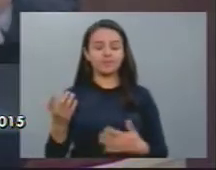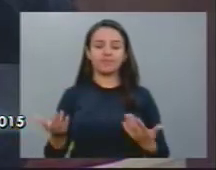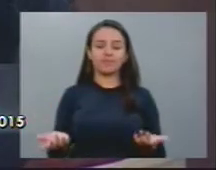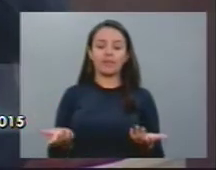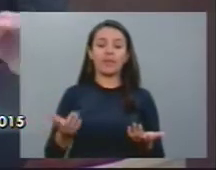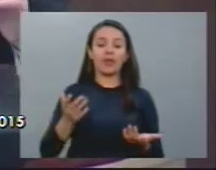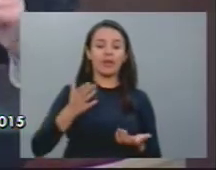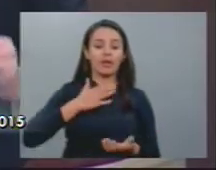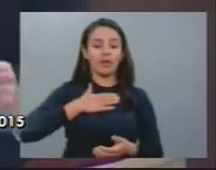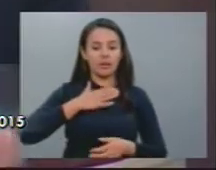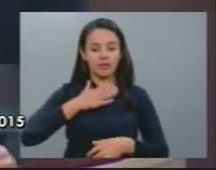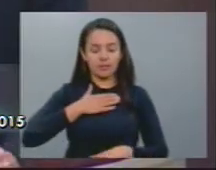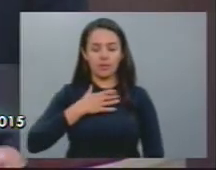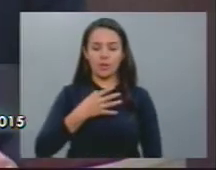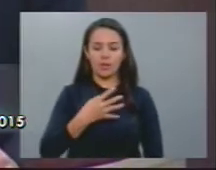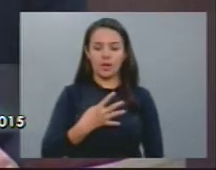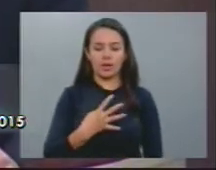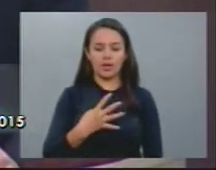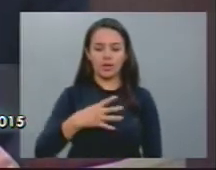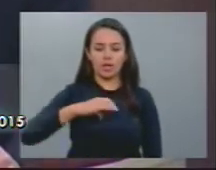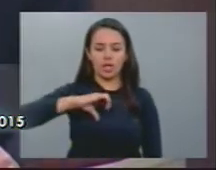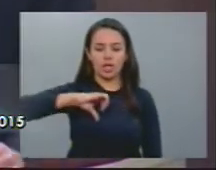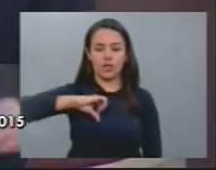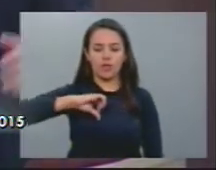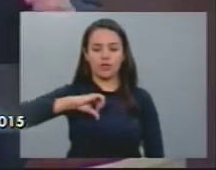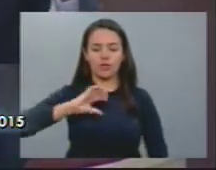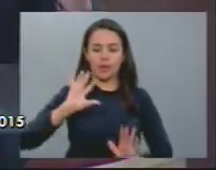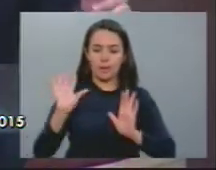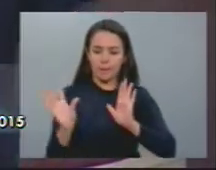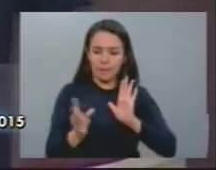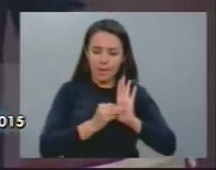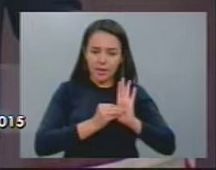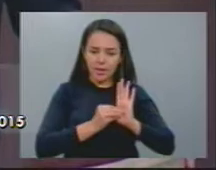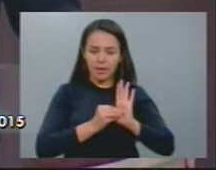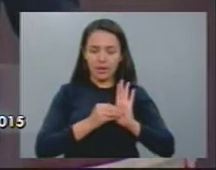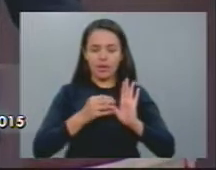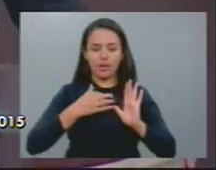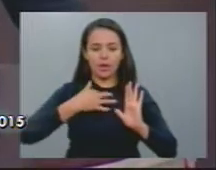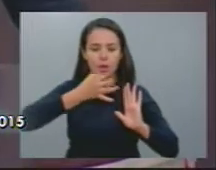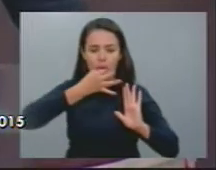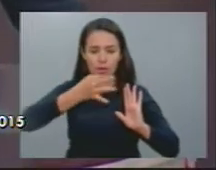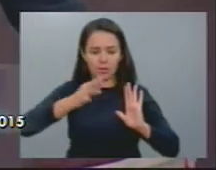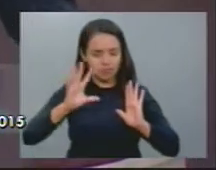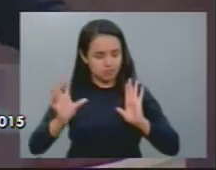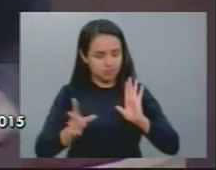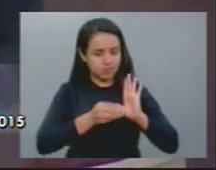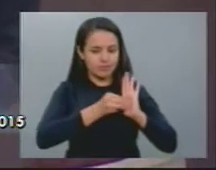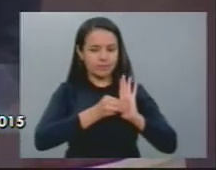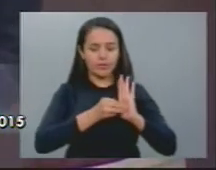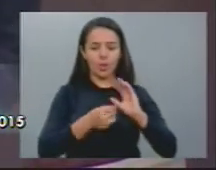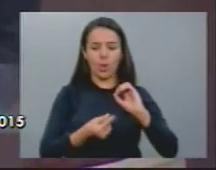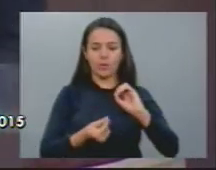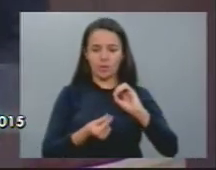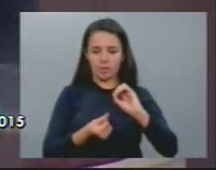ofertamos 49 emendas à Lei Orçamentária Anual, e aqui eu queria, sobretudo, destacar e elogiar o